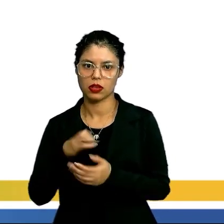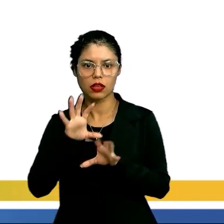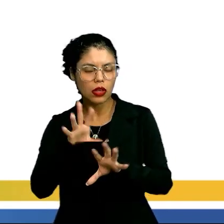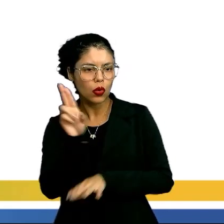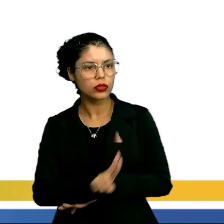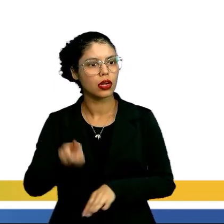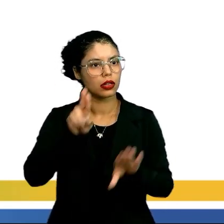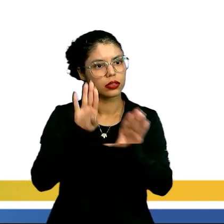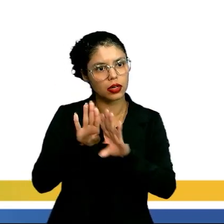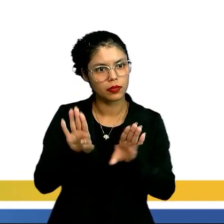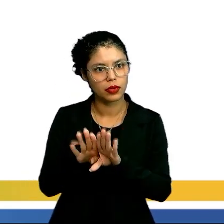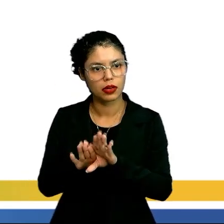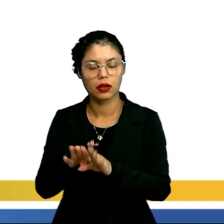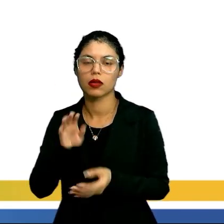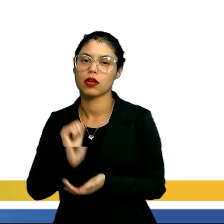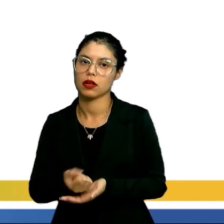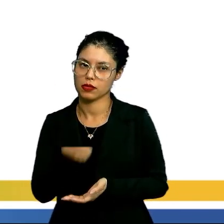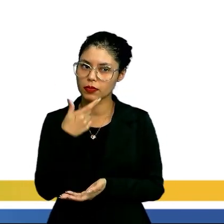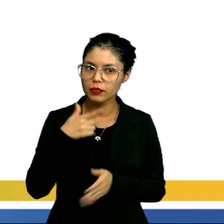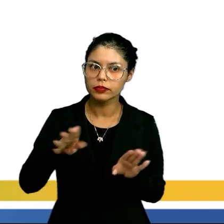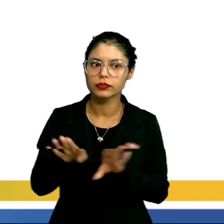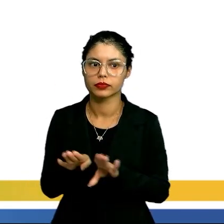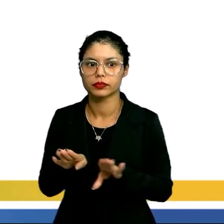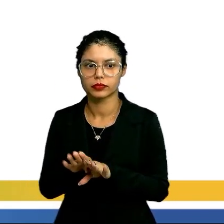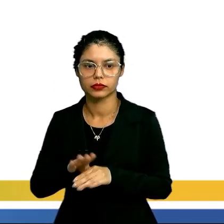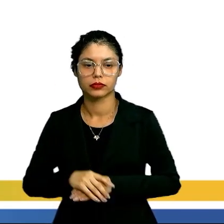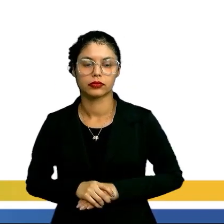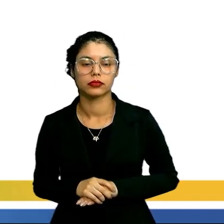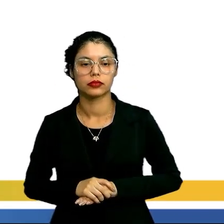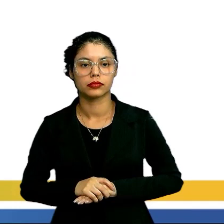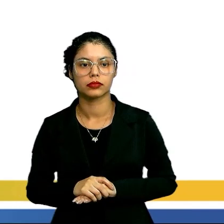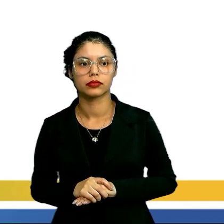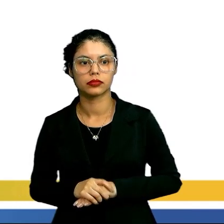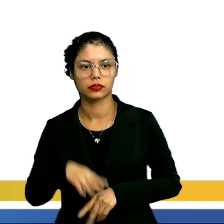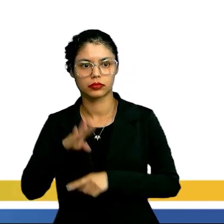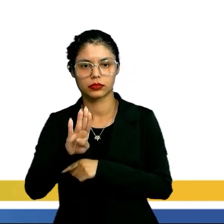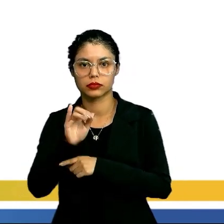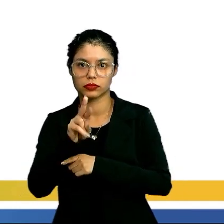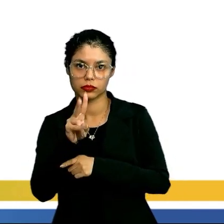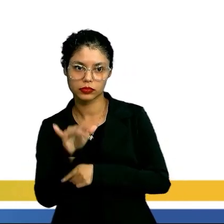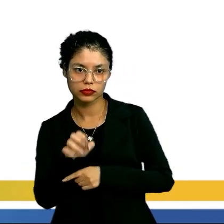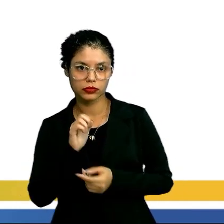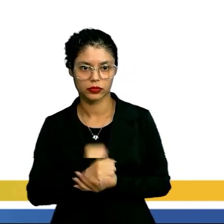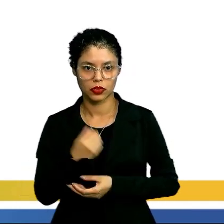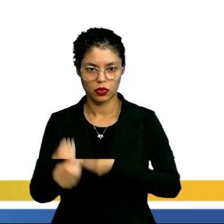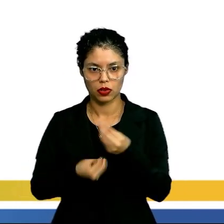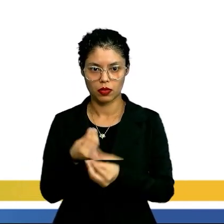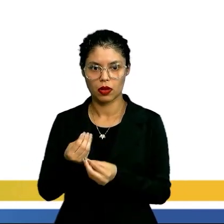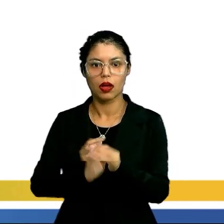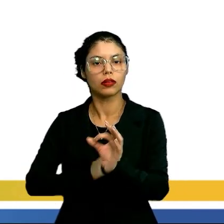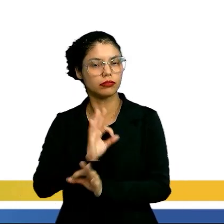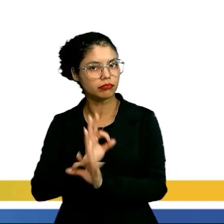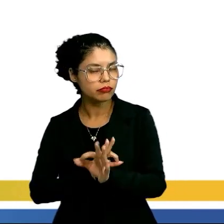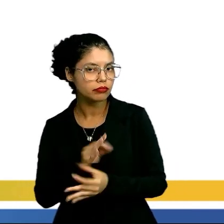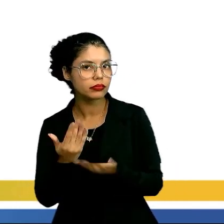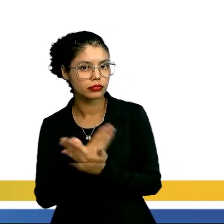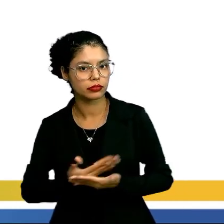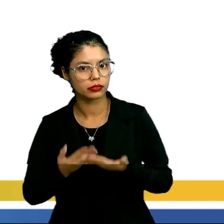sendo usadas também como analgésicos na tendinite aguda e na bursite, bem como para tratar